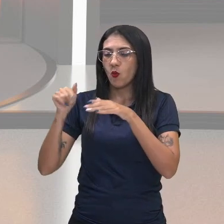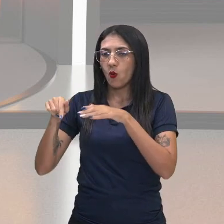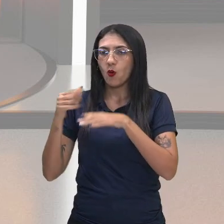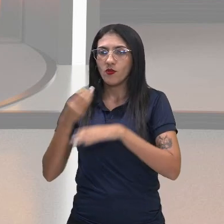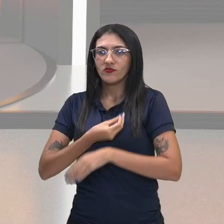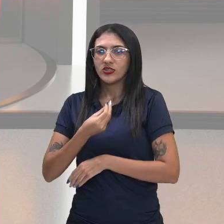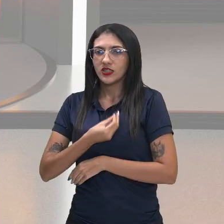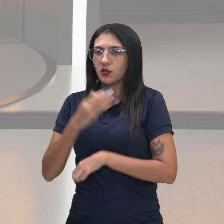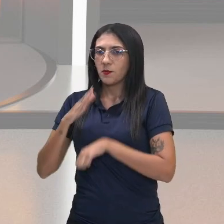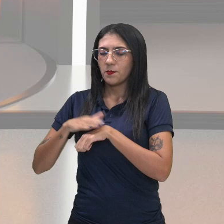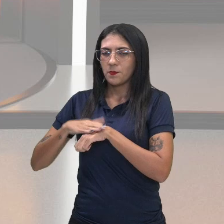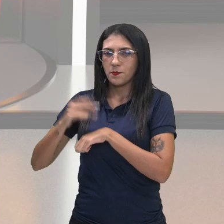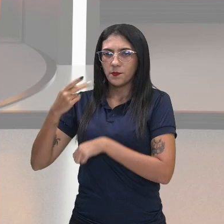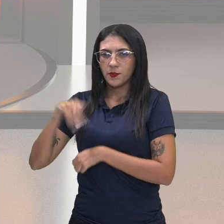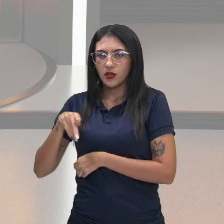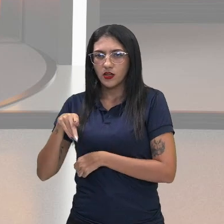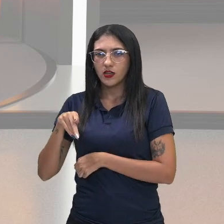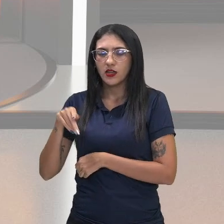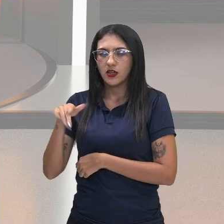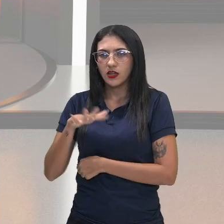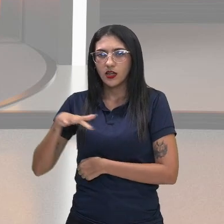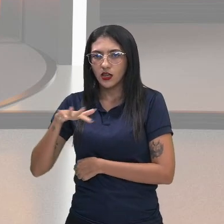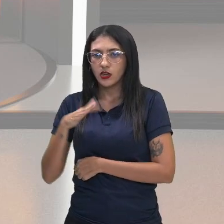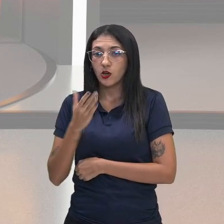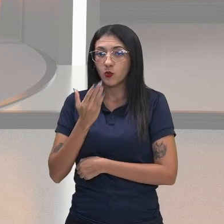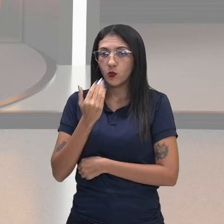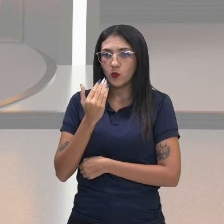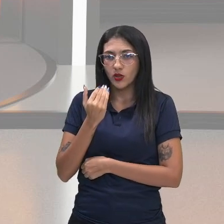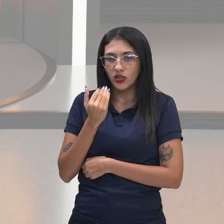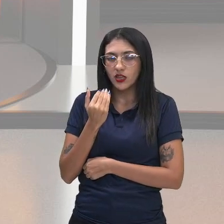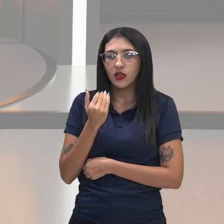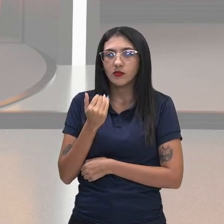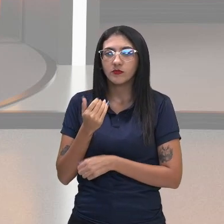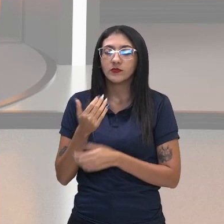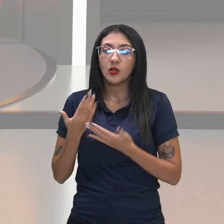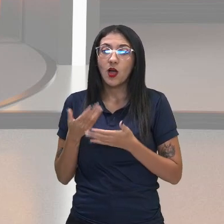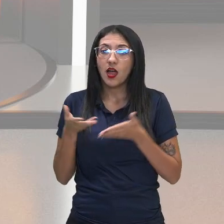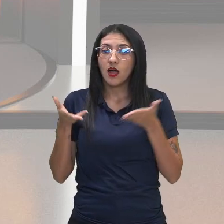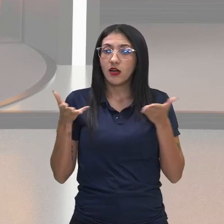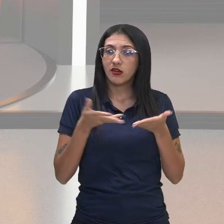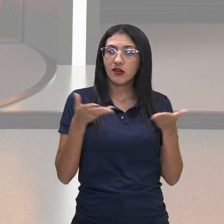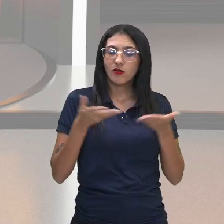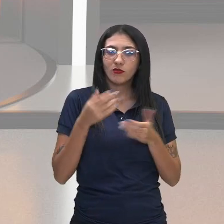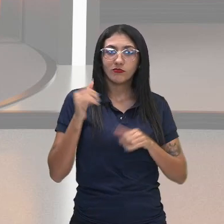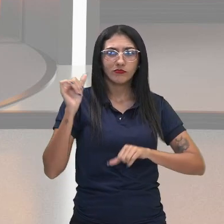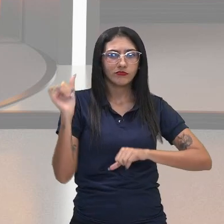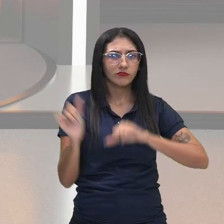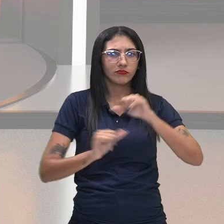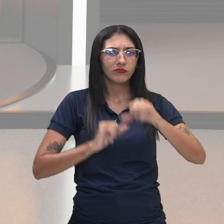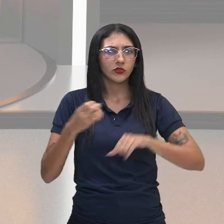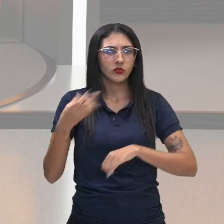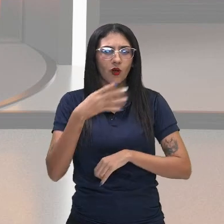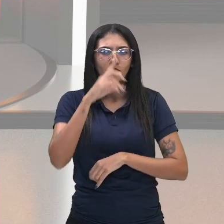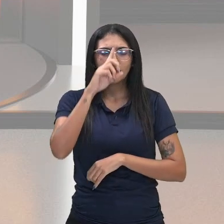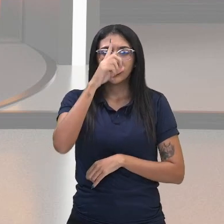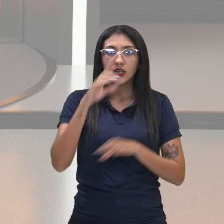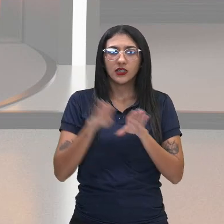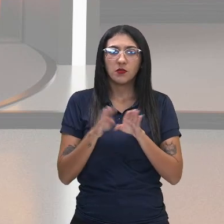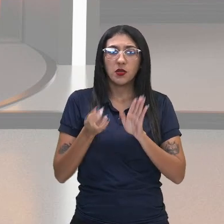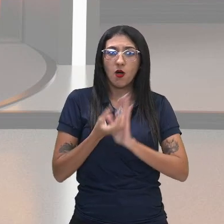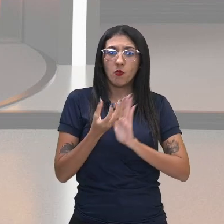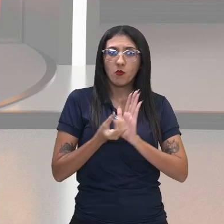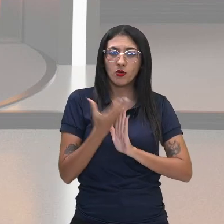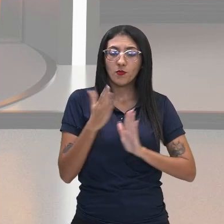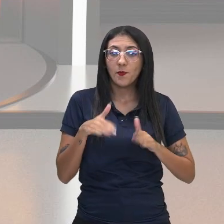ou seja, para apenas as pessoas daquele feudo consumirem, agora com essas novas técnicas e o aumento da produtividade